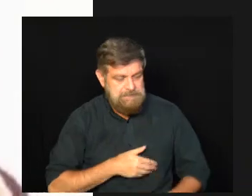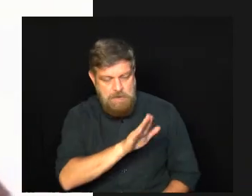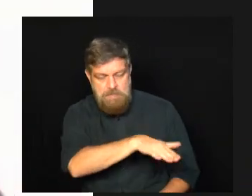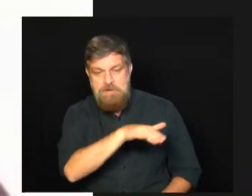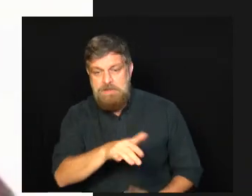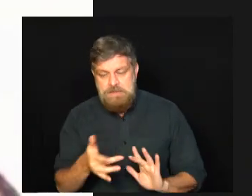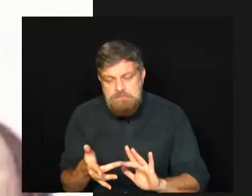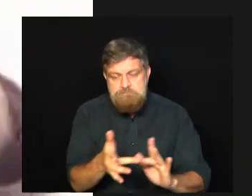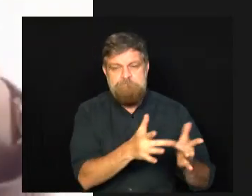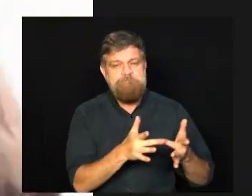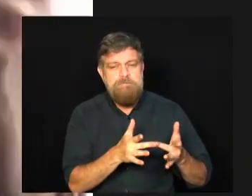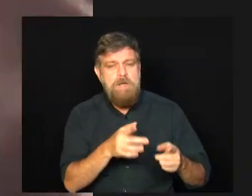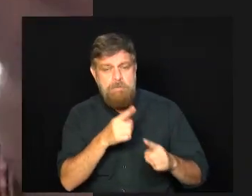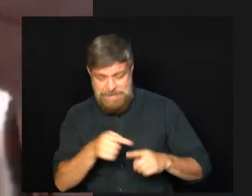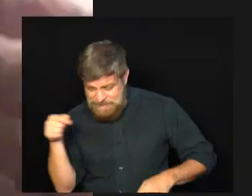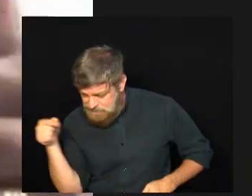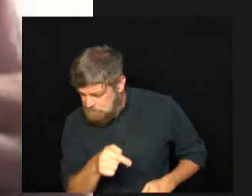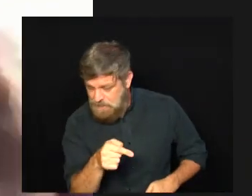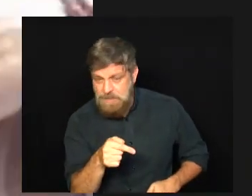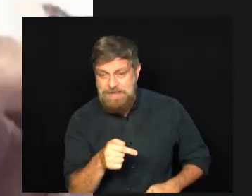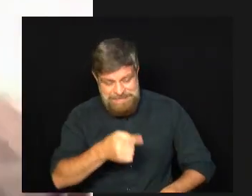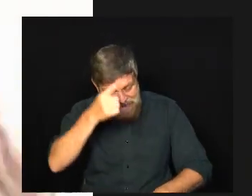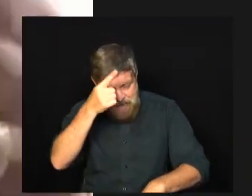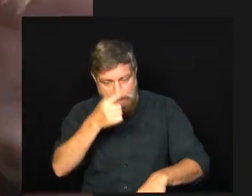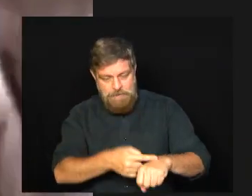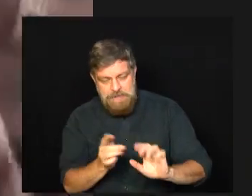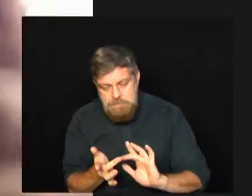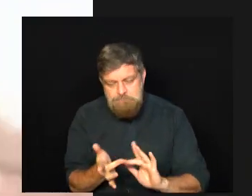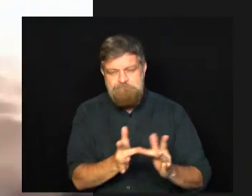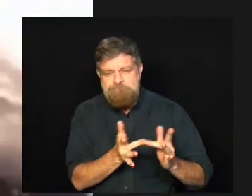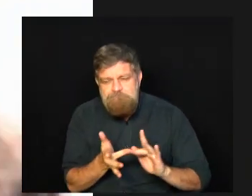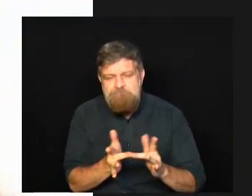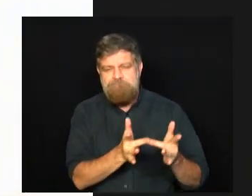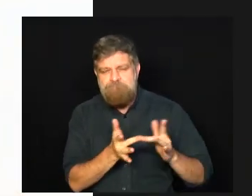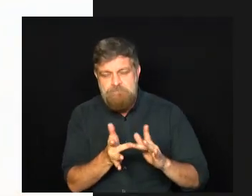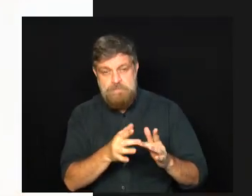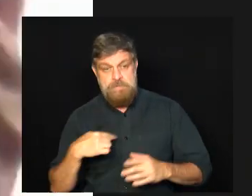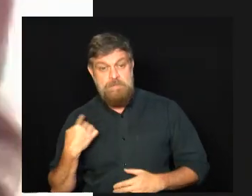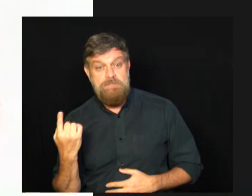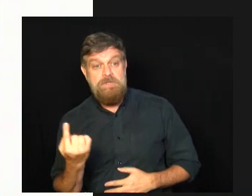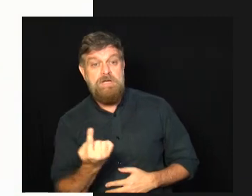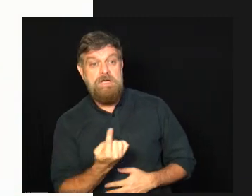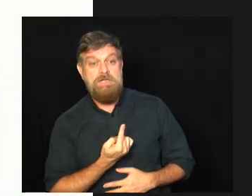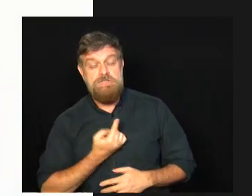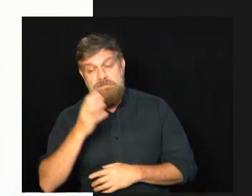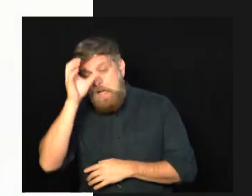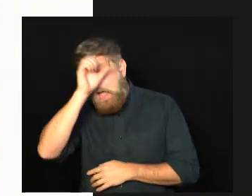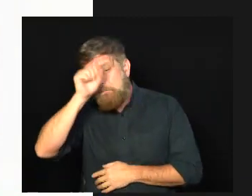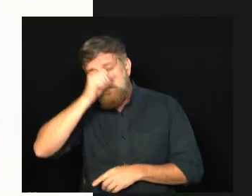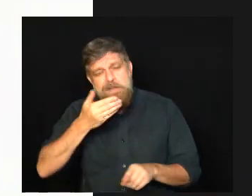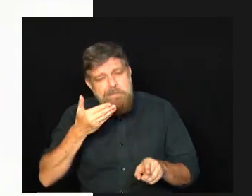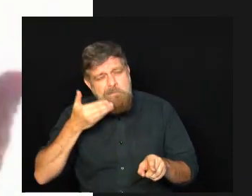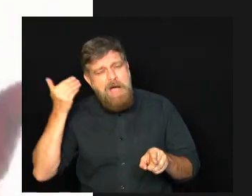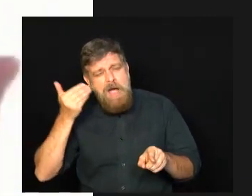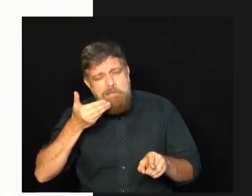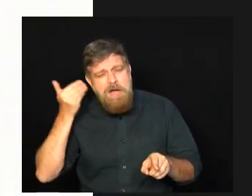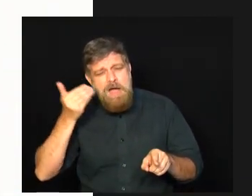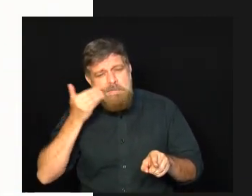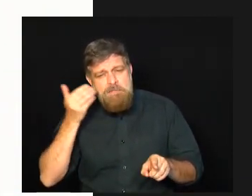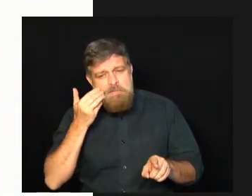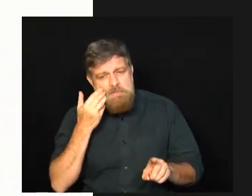quê? Porque é nesta interação que nós vamos aprendendo muitas coisas